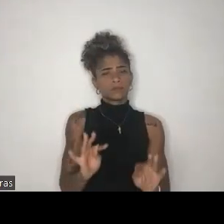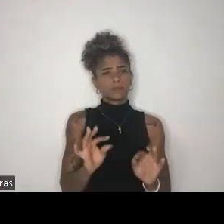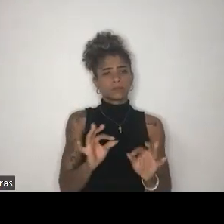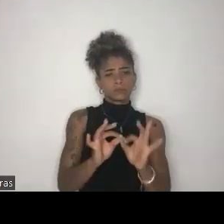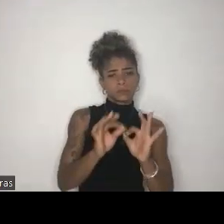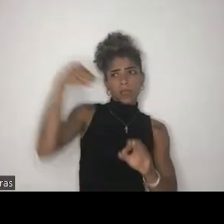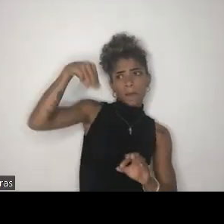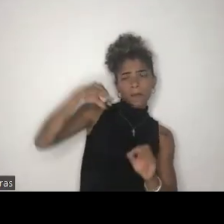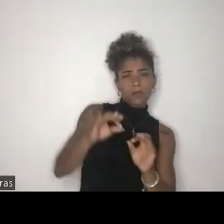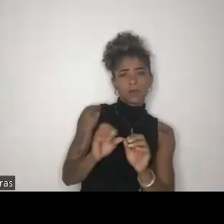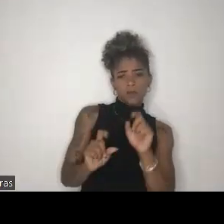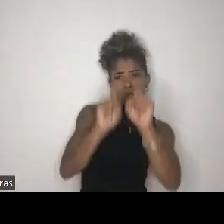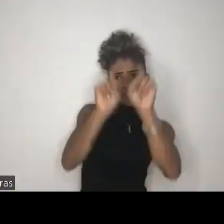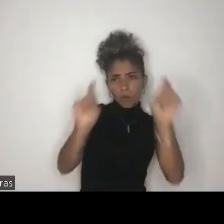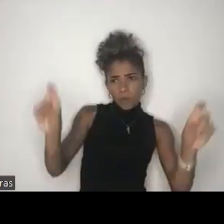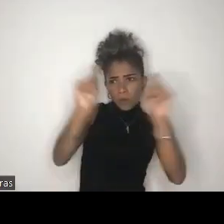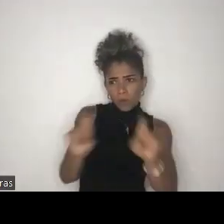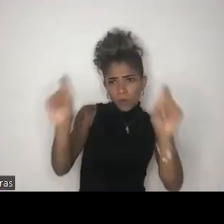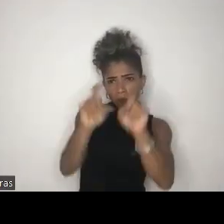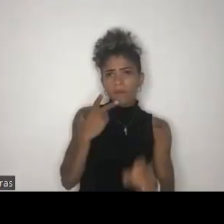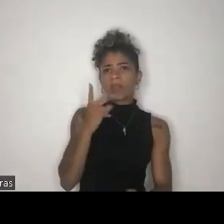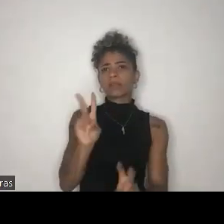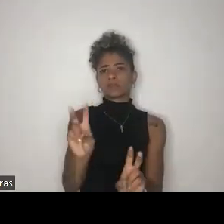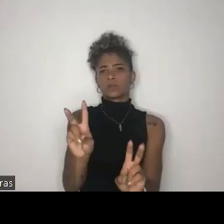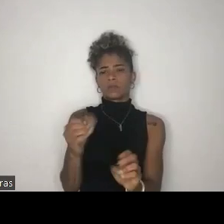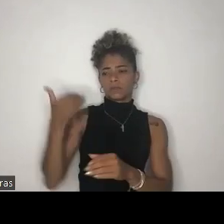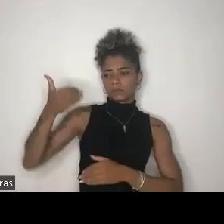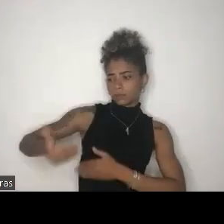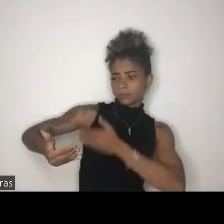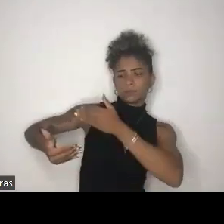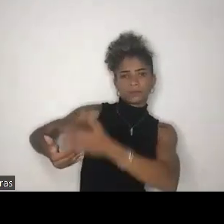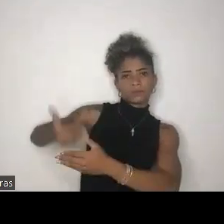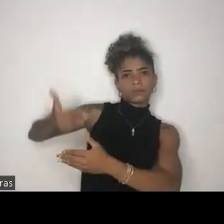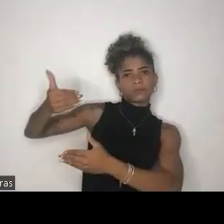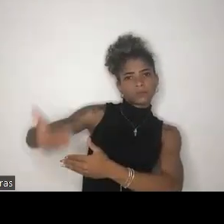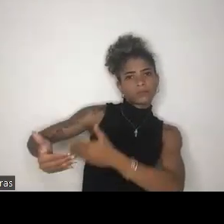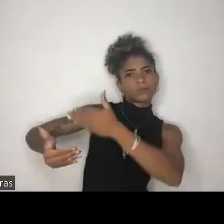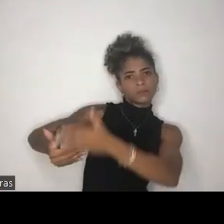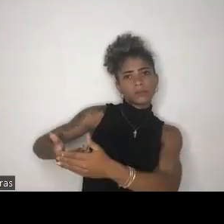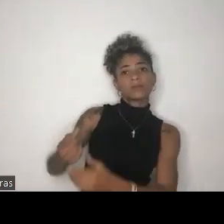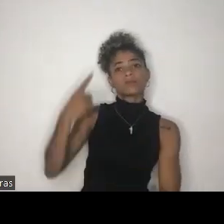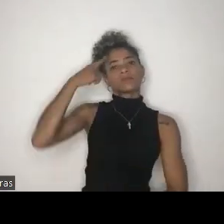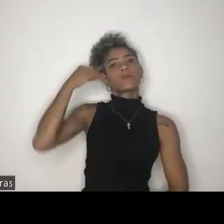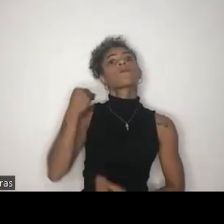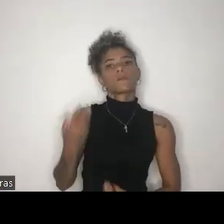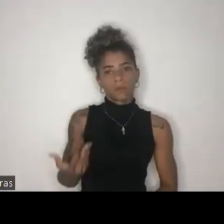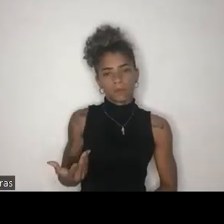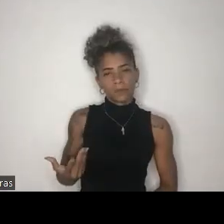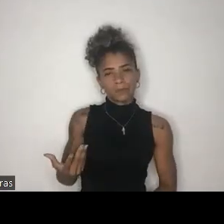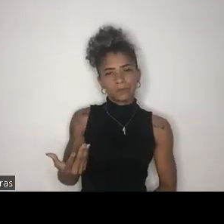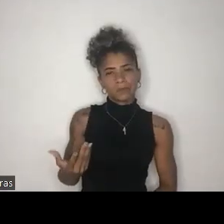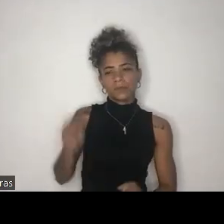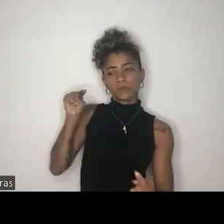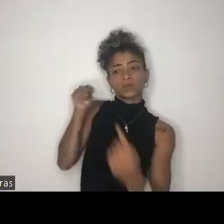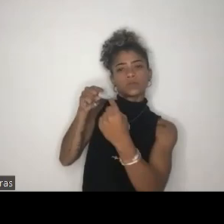criação tô querendo falar de um processo ainda no sentido assim é